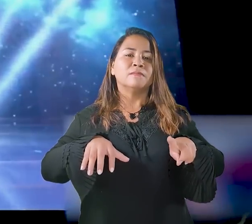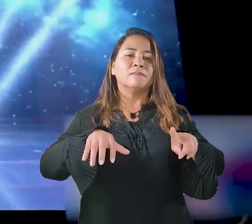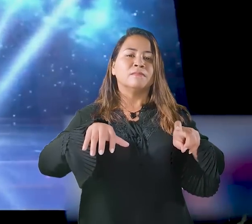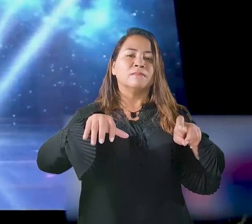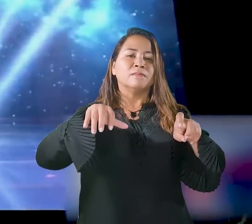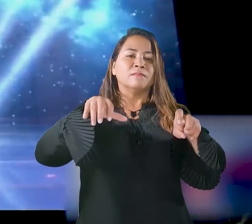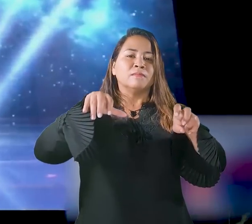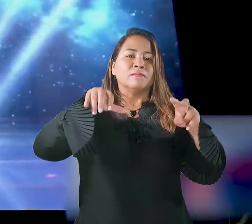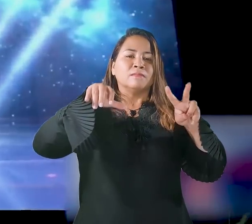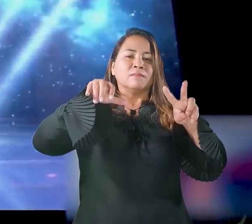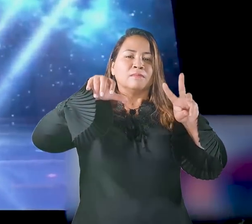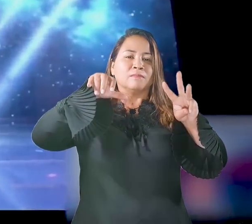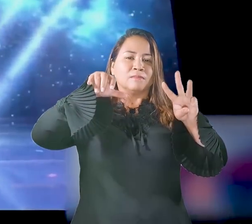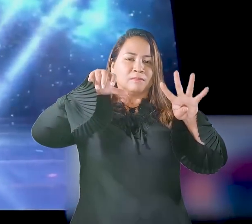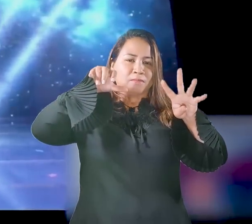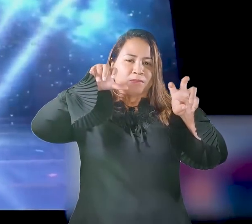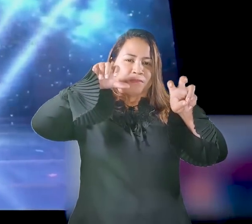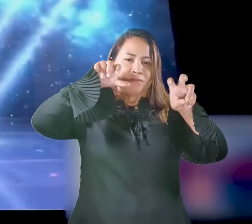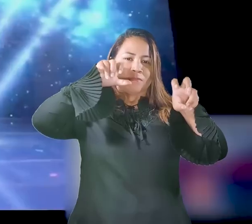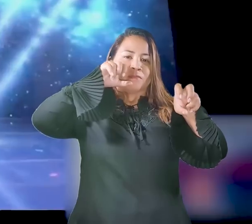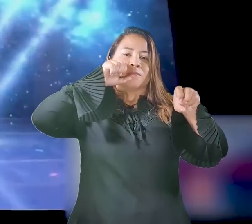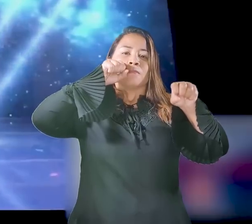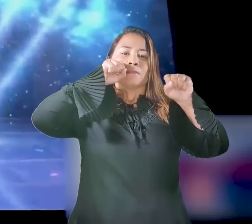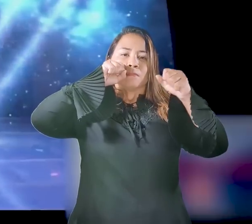Segura. Solta.